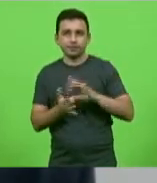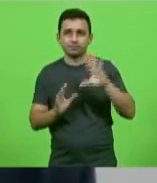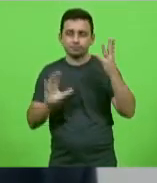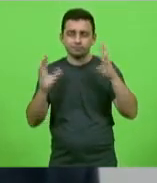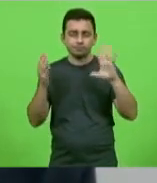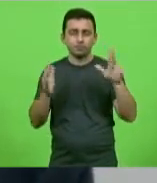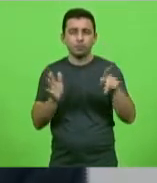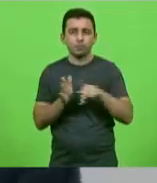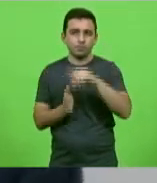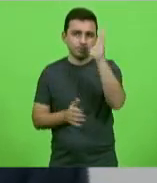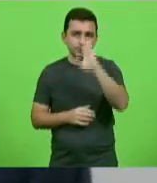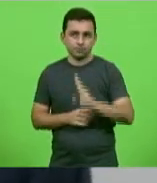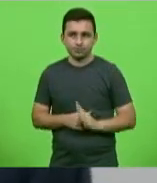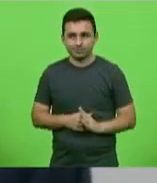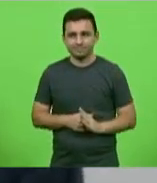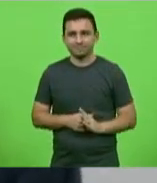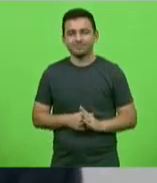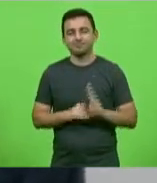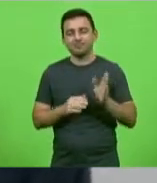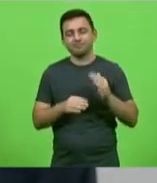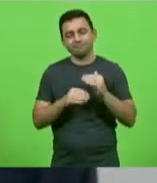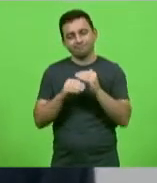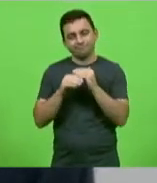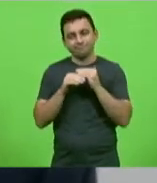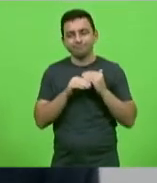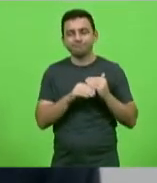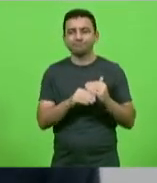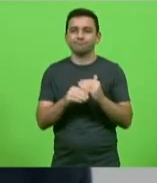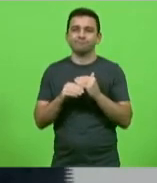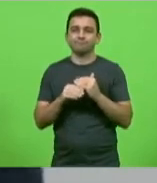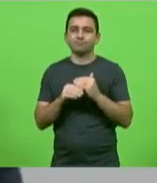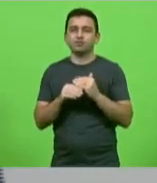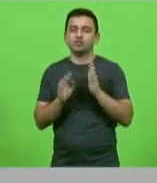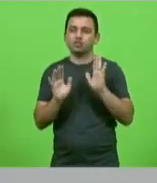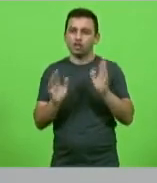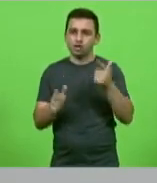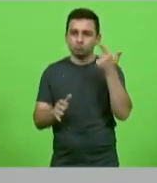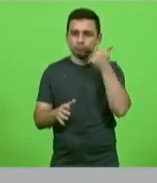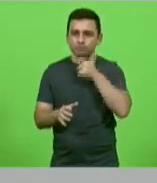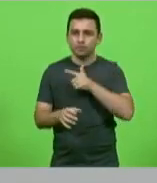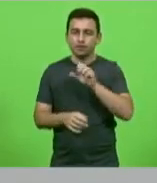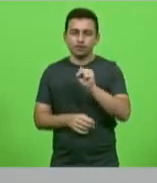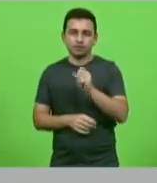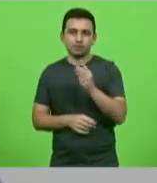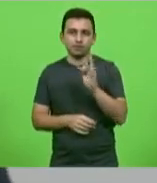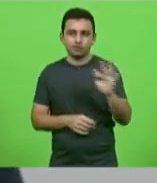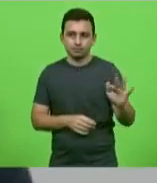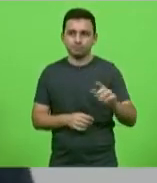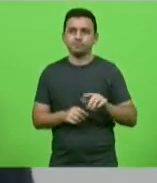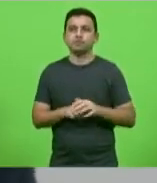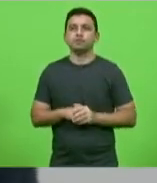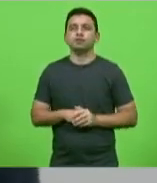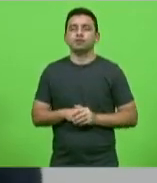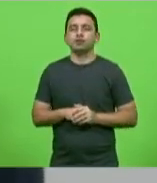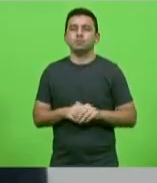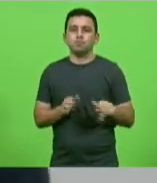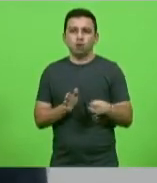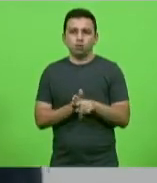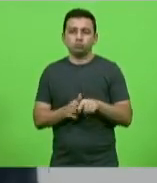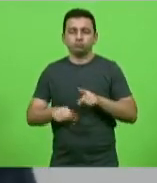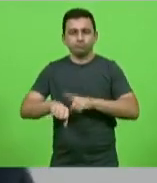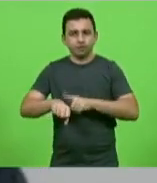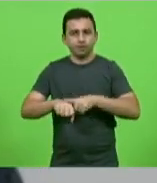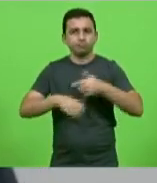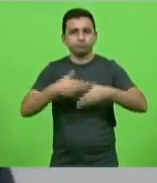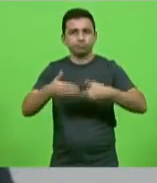doutrina brasileira, como assim afinados com a jurisprudência alcançada pelo Supremo Tribunal Federal no avançar do